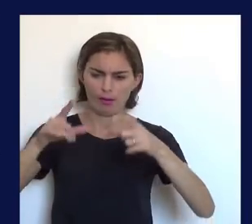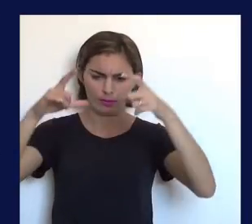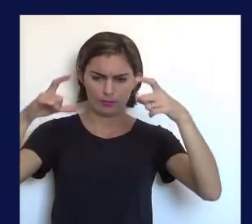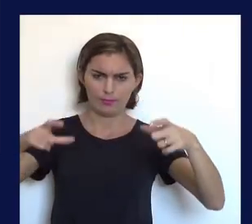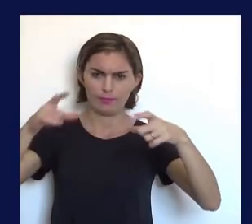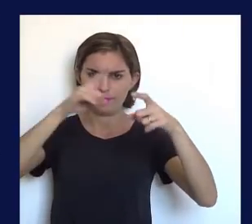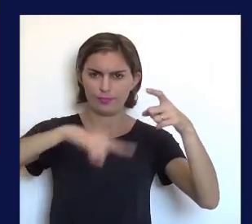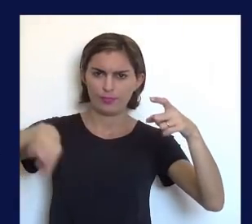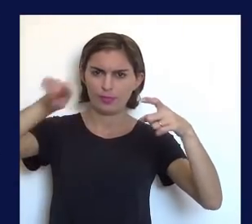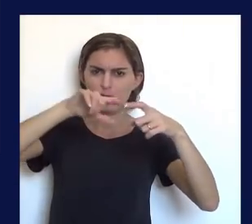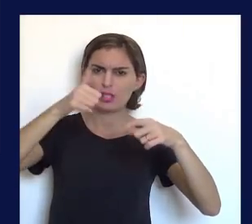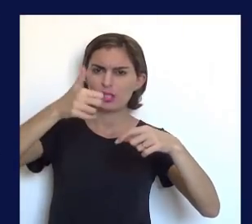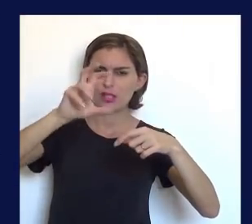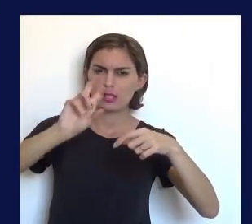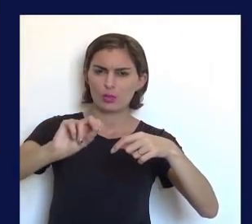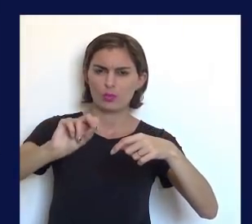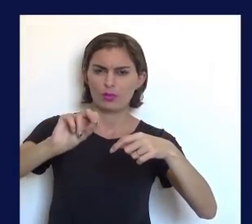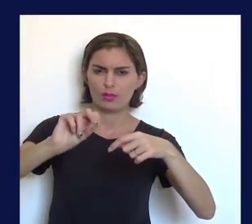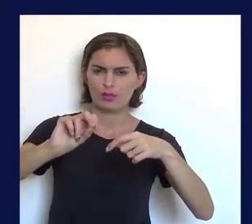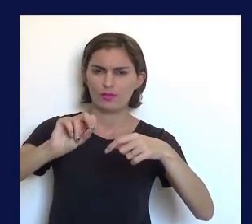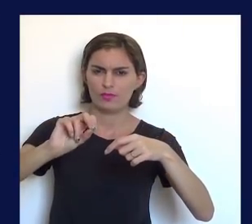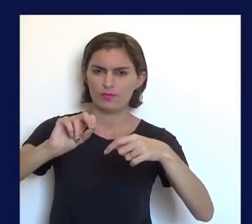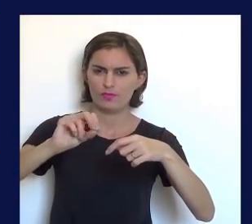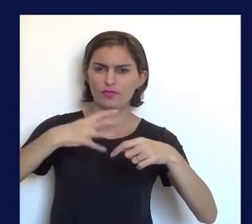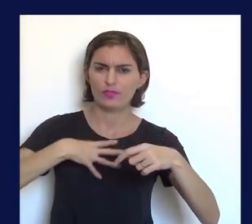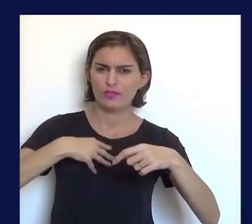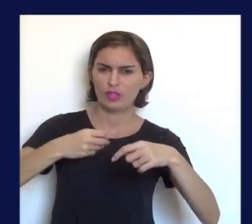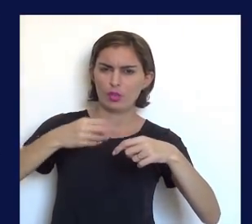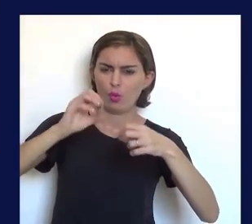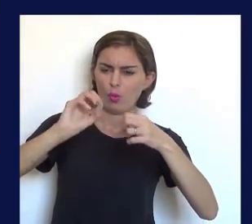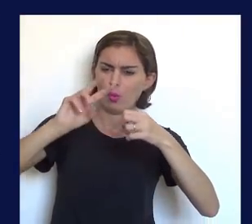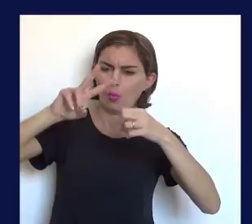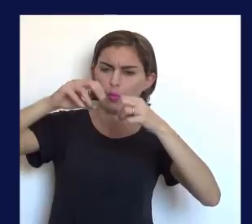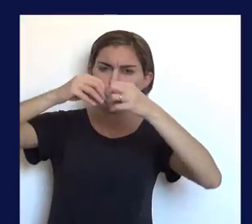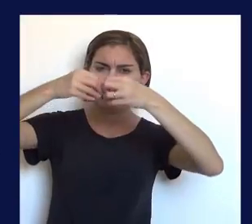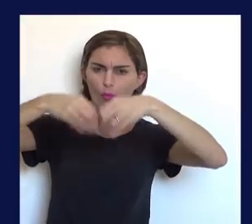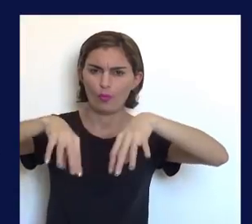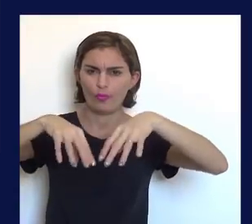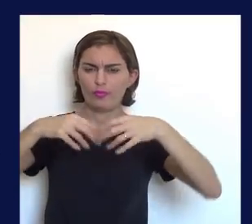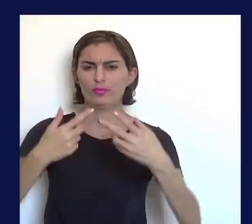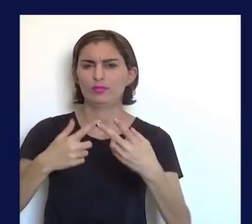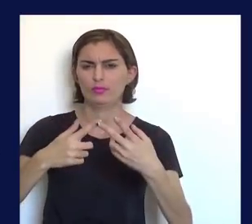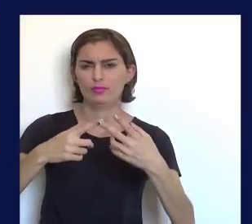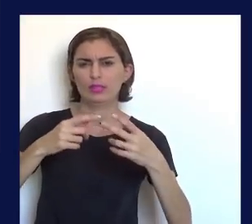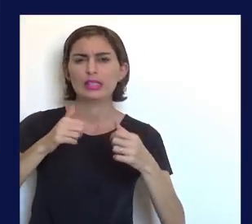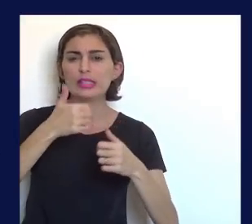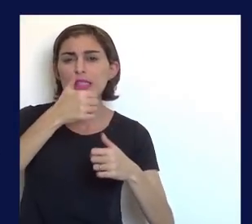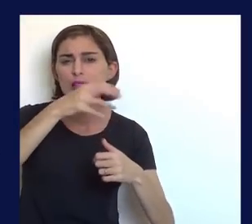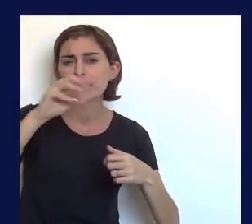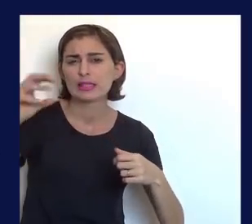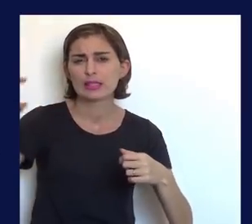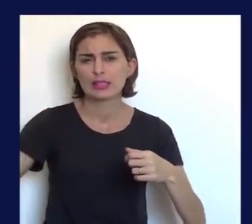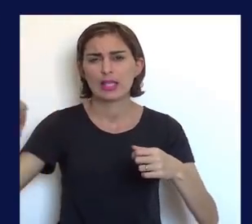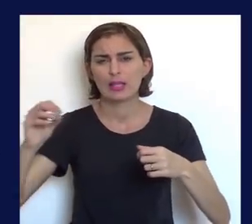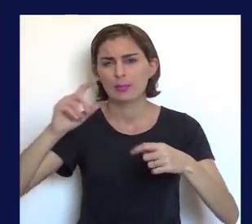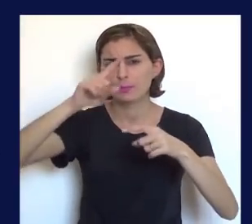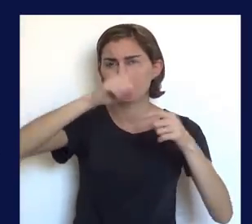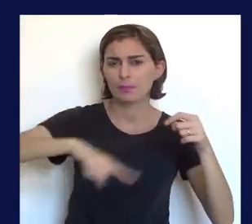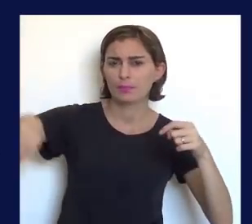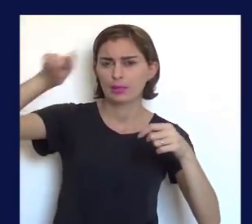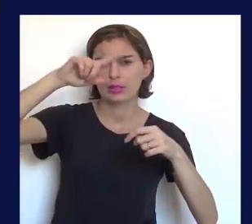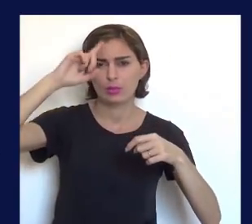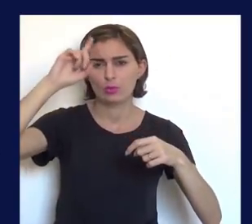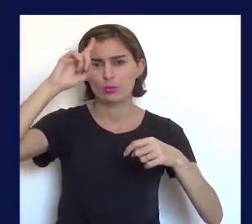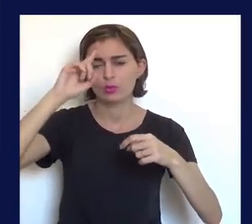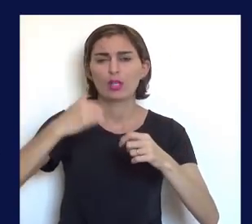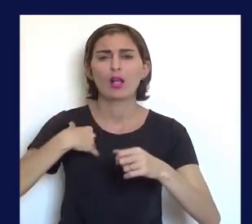o depósito de 150 ovos, isso significa que ao processarmos 100 toneladas de pneus inservíveis por